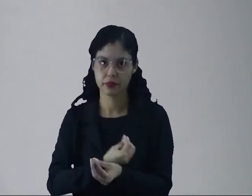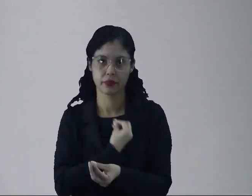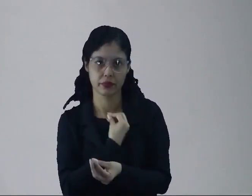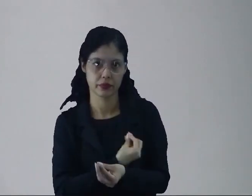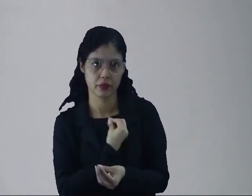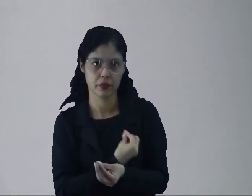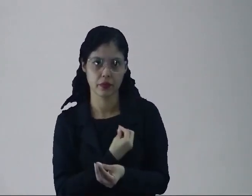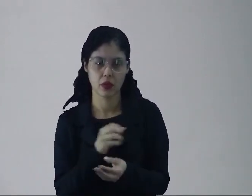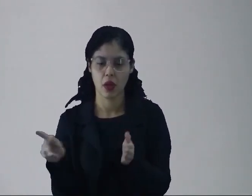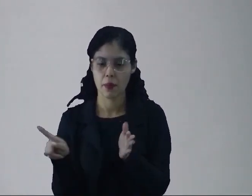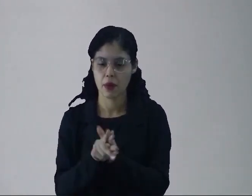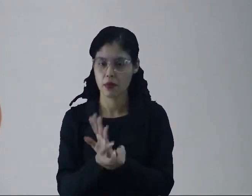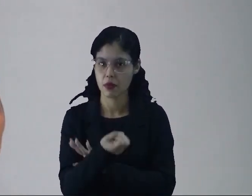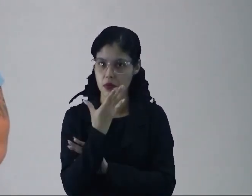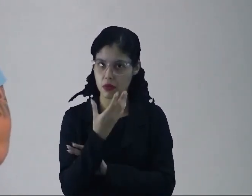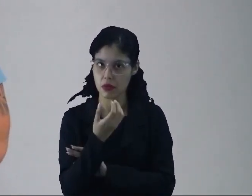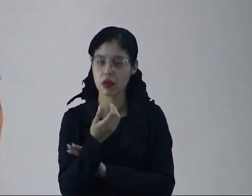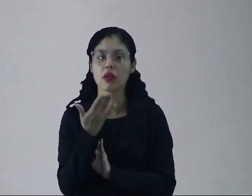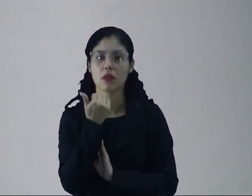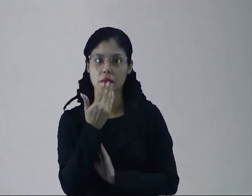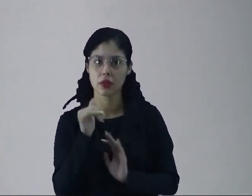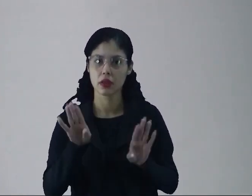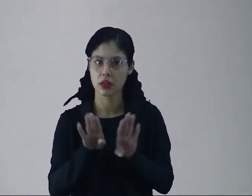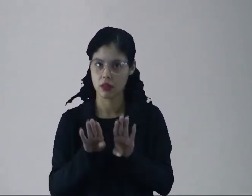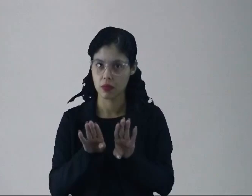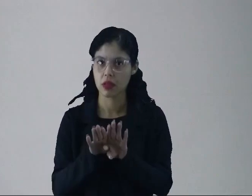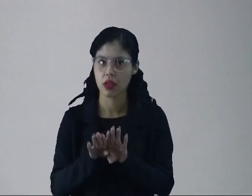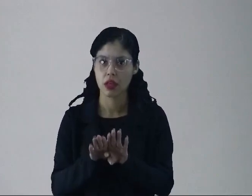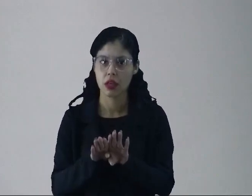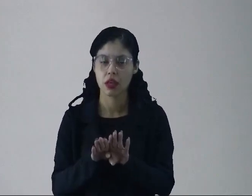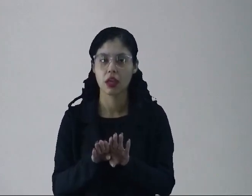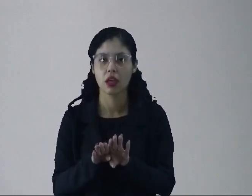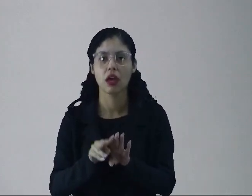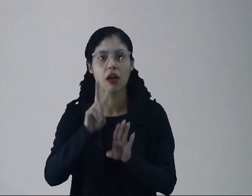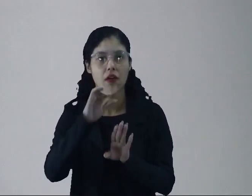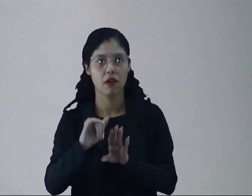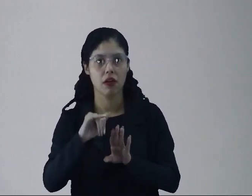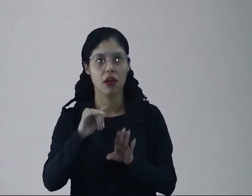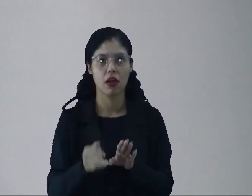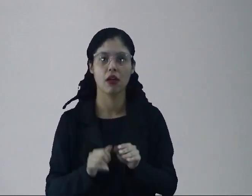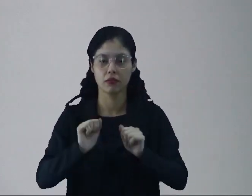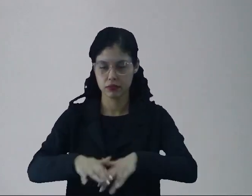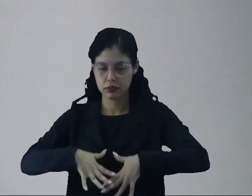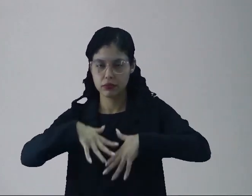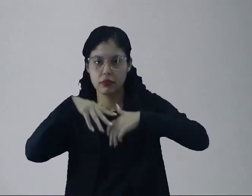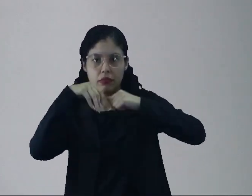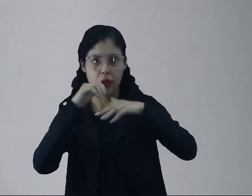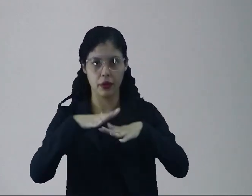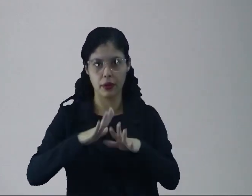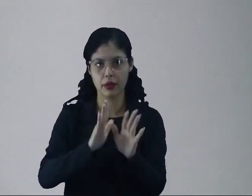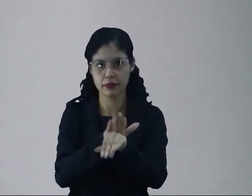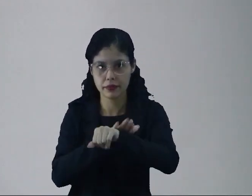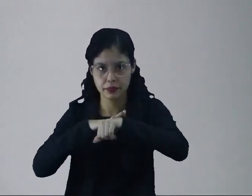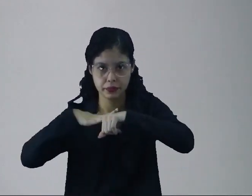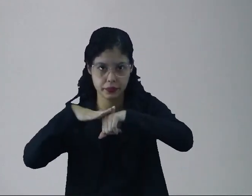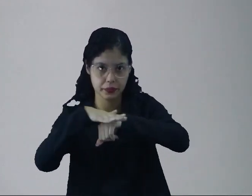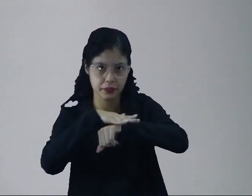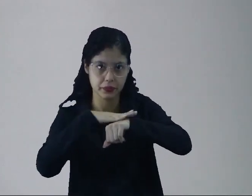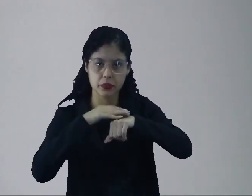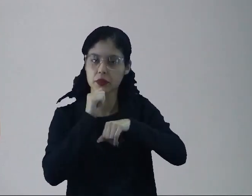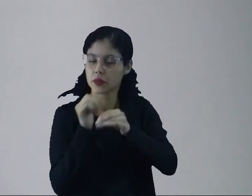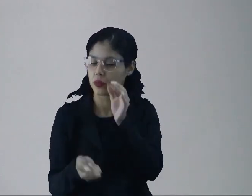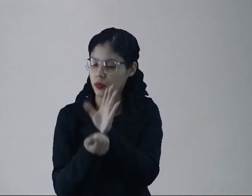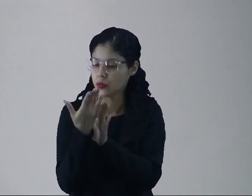organismos autotróficos quanto heterotróficos, e é a mitocôndria que faz a respiração celular. É a parte